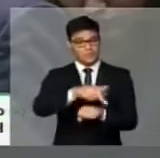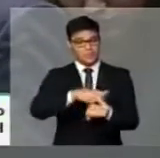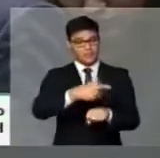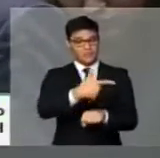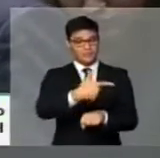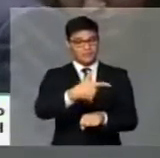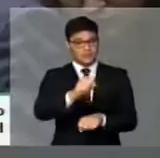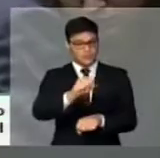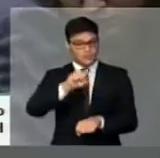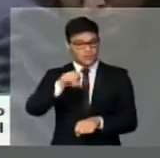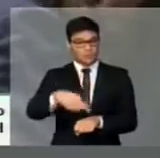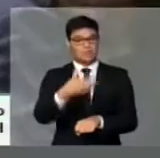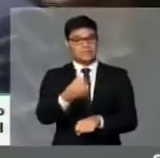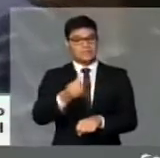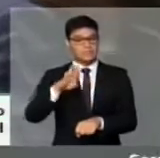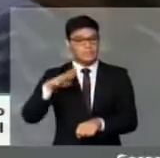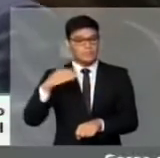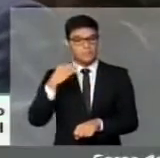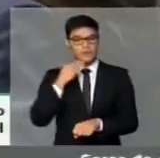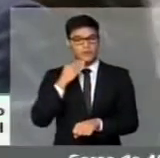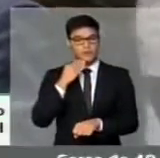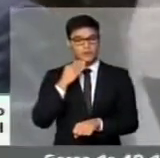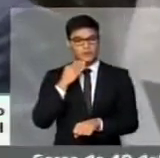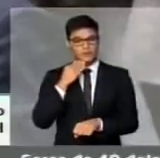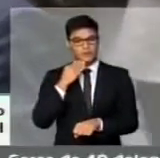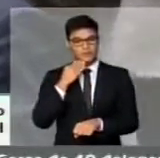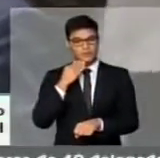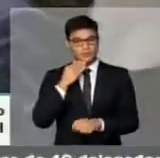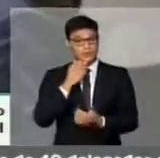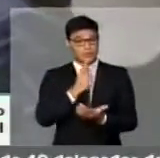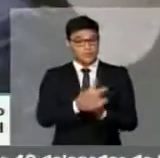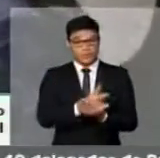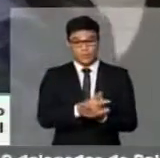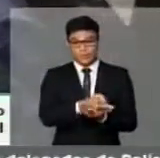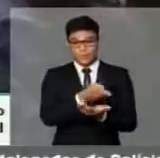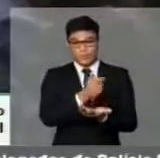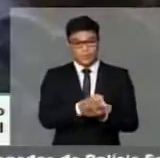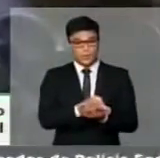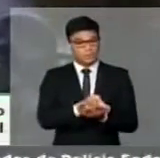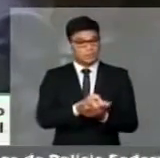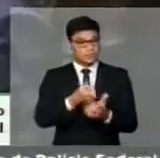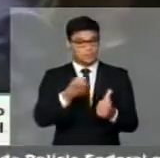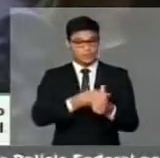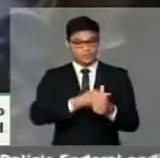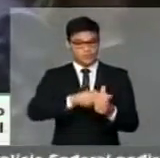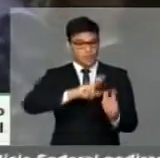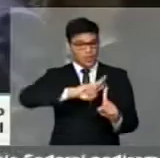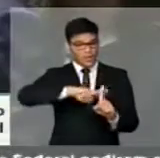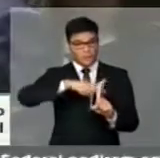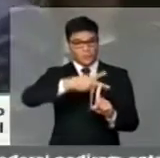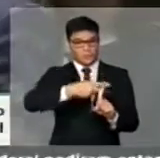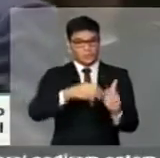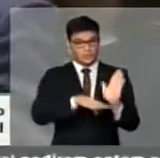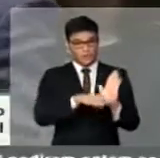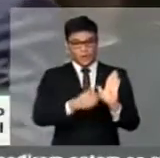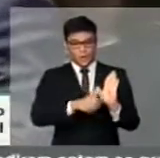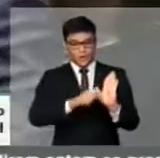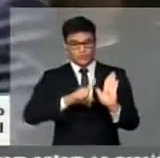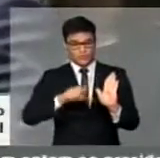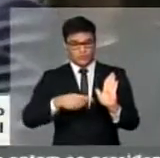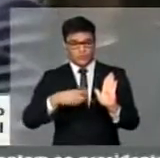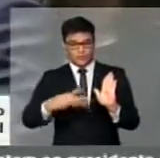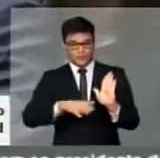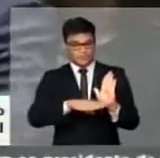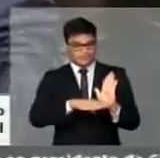28,6 bilhões. Em relação a ela, já e mesmo assim, a dívida aumentou de 11,3 para mais